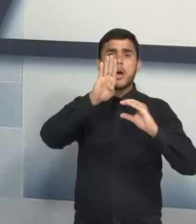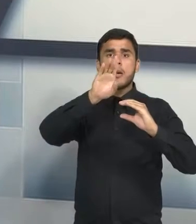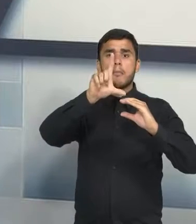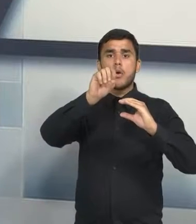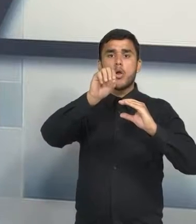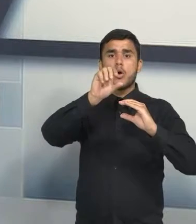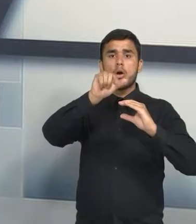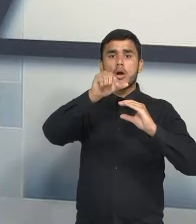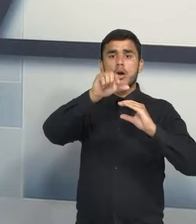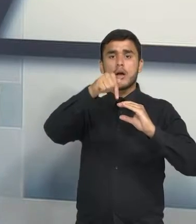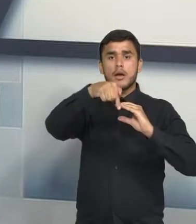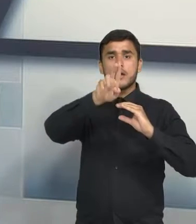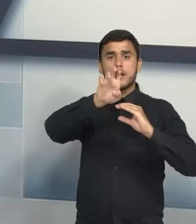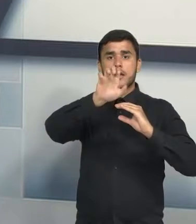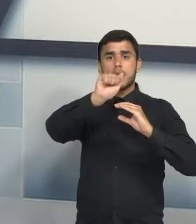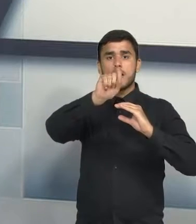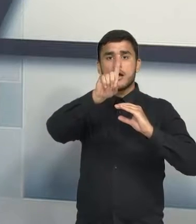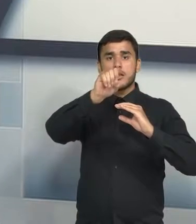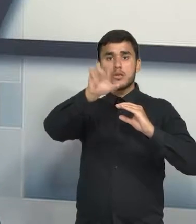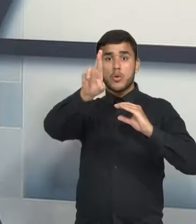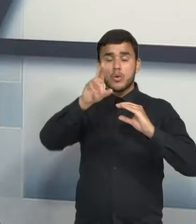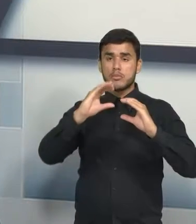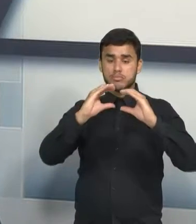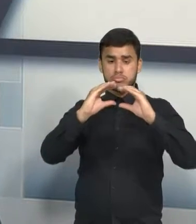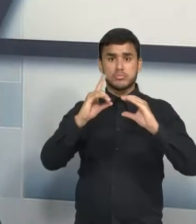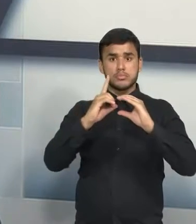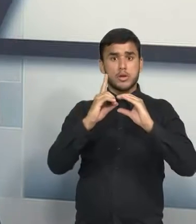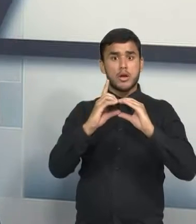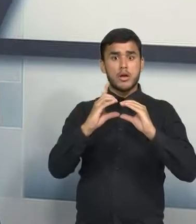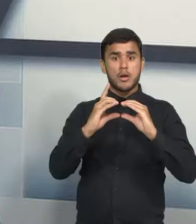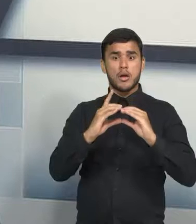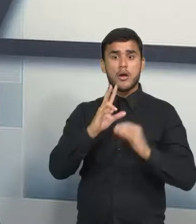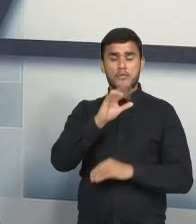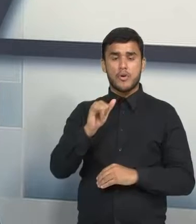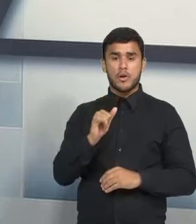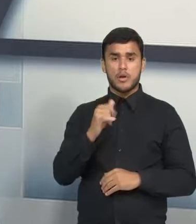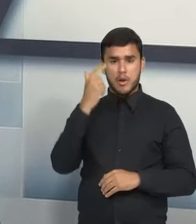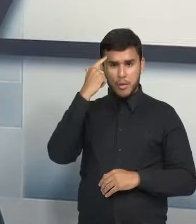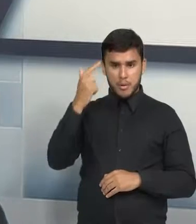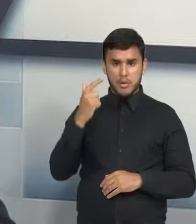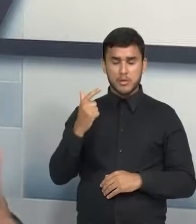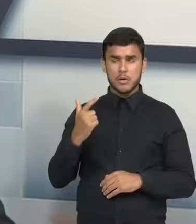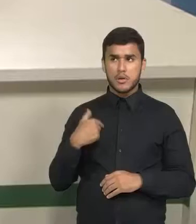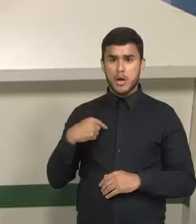fez? Supremo Tribunal Federal. Que não era da alçada da Assembleia.